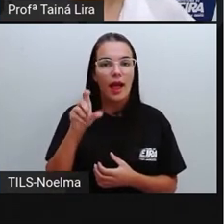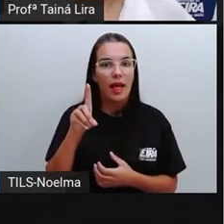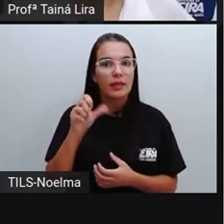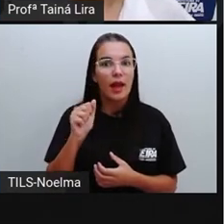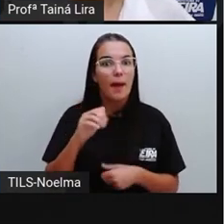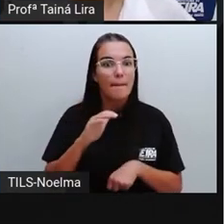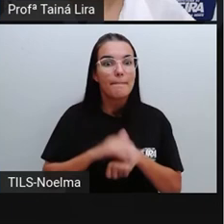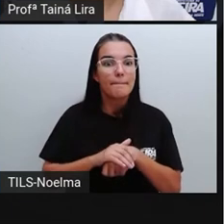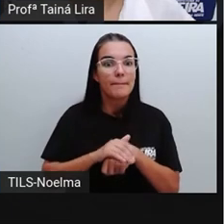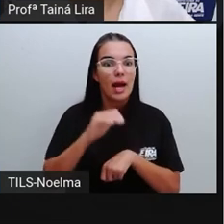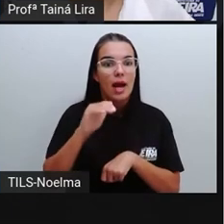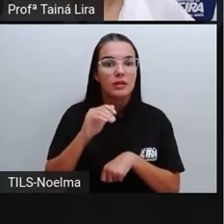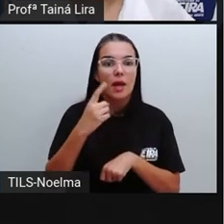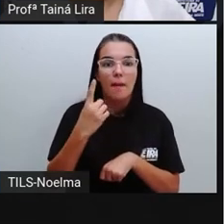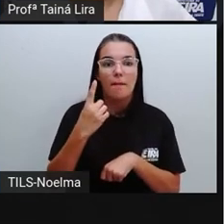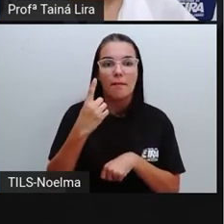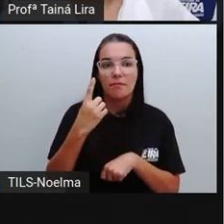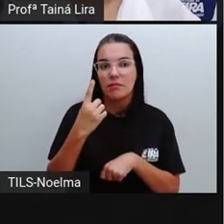número 1.000 aqui, ó.